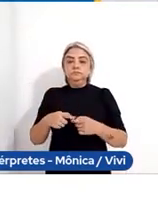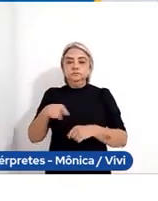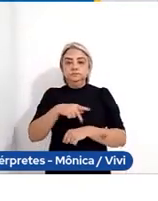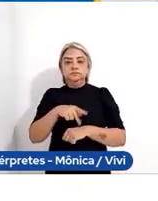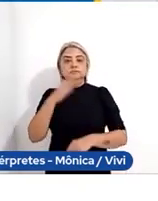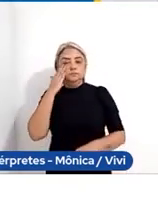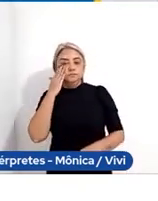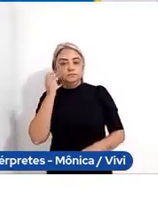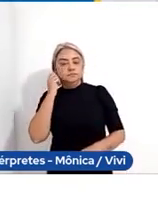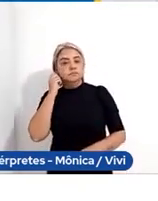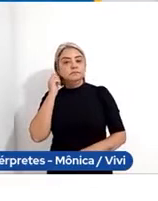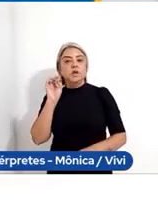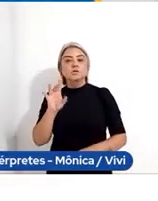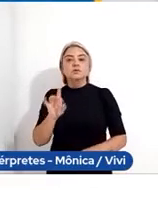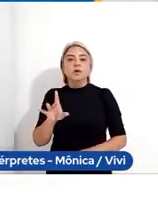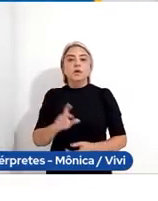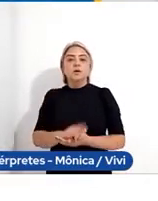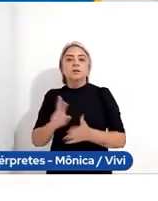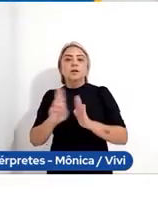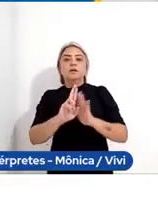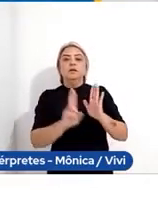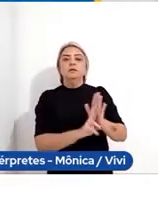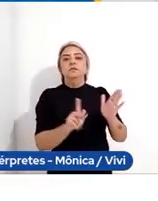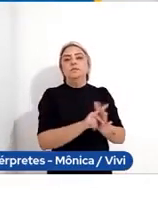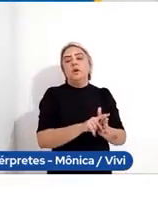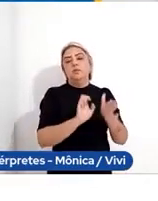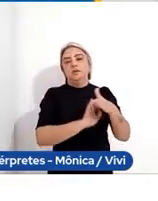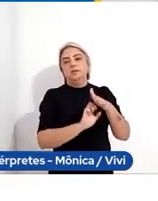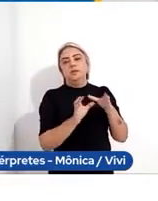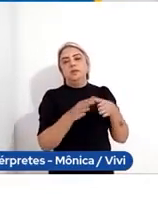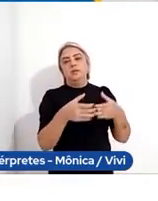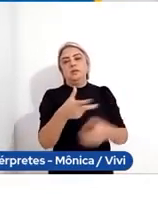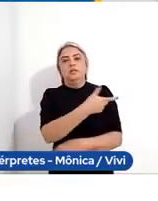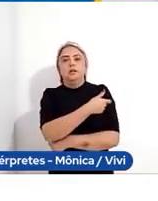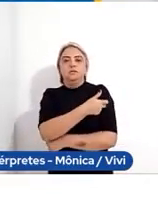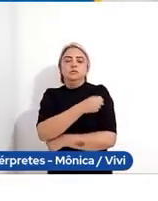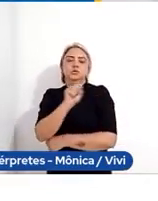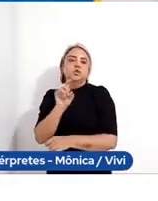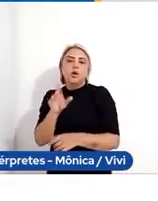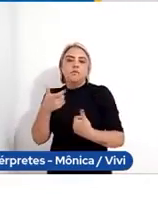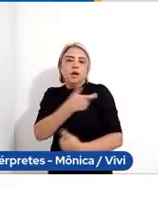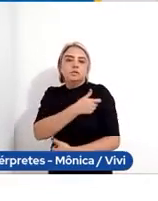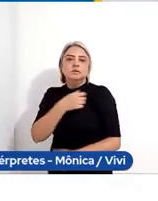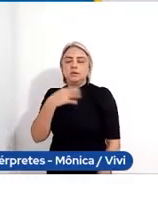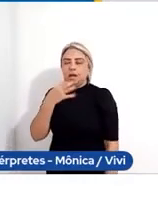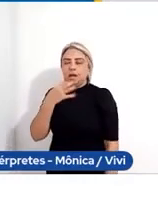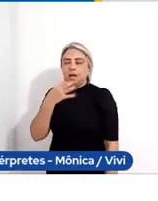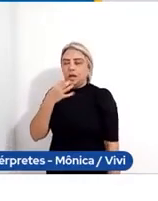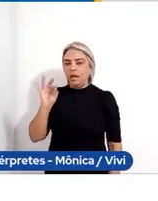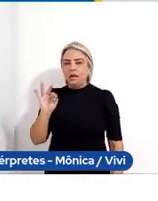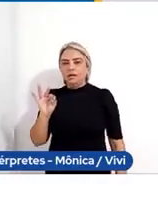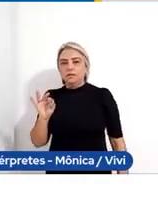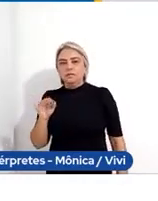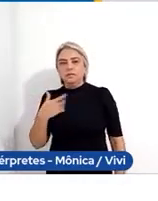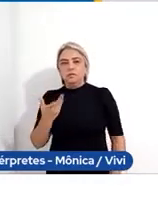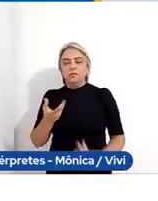sabem que não basta a patente apenas da vacina. Só a vacina. É claro que a gente observa a vacina